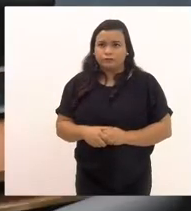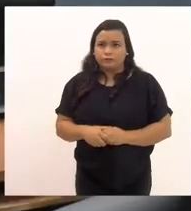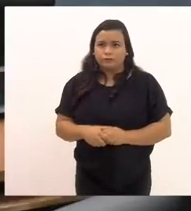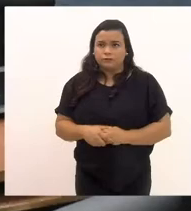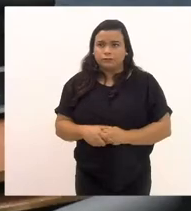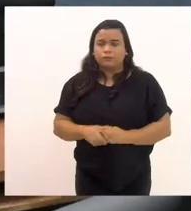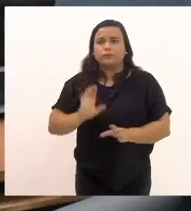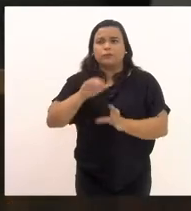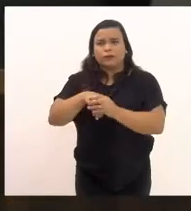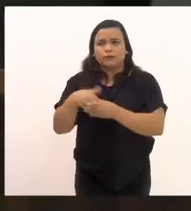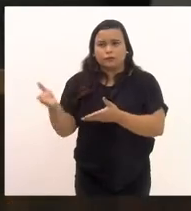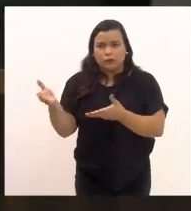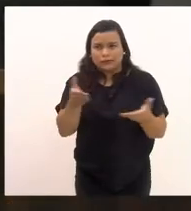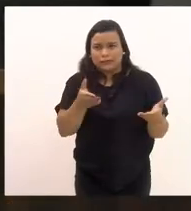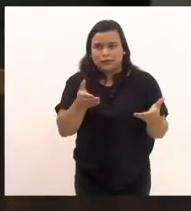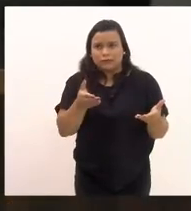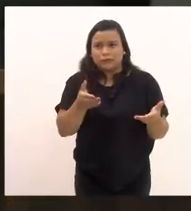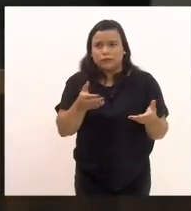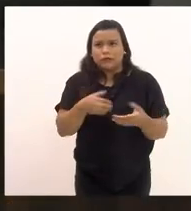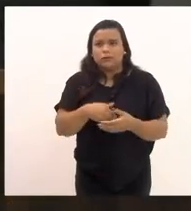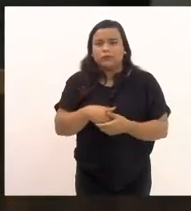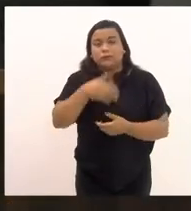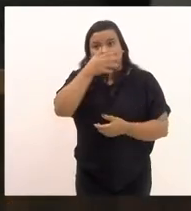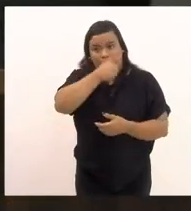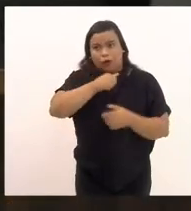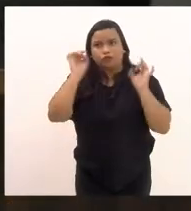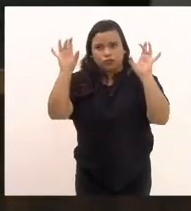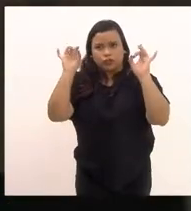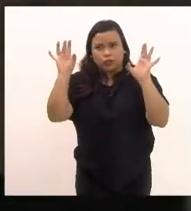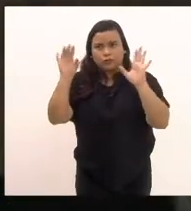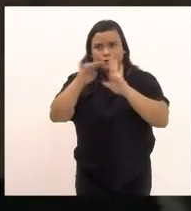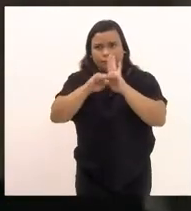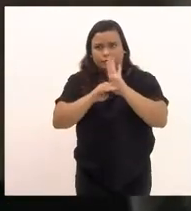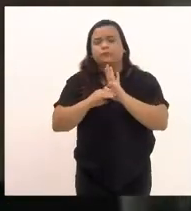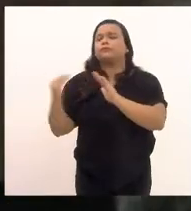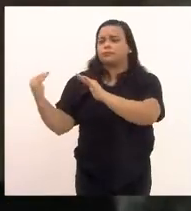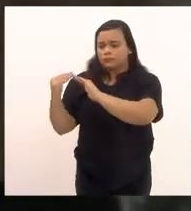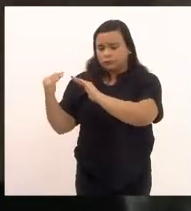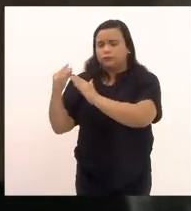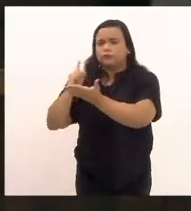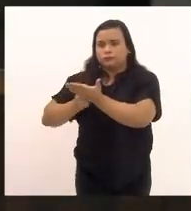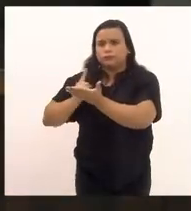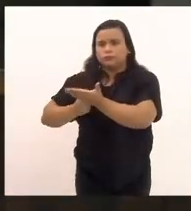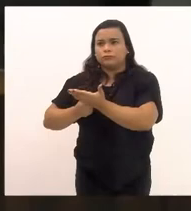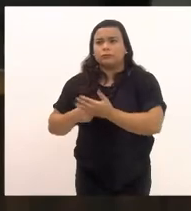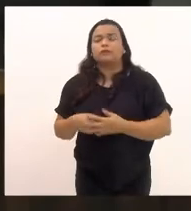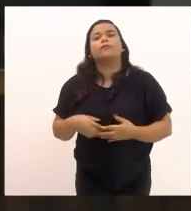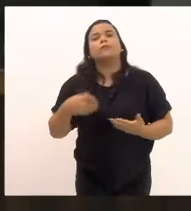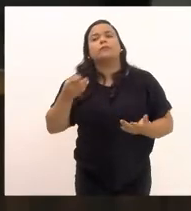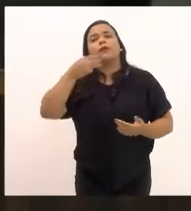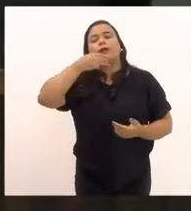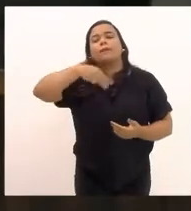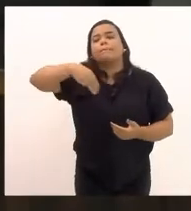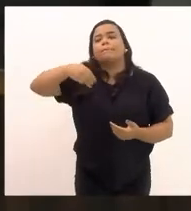Vamos votar, salvo destaque, ok? Feito acordo, senhor presidente. Então, deputado Marcelo Dino,